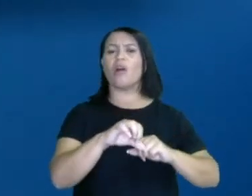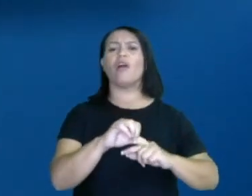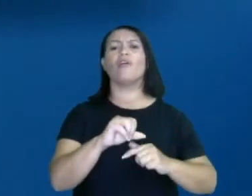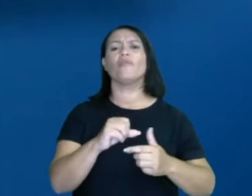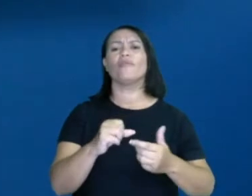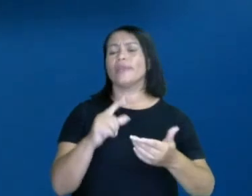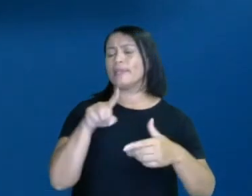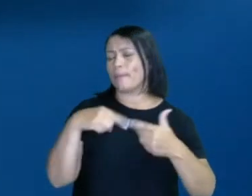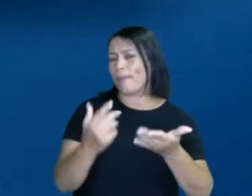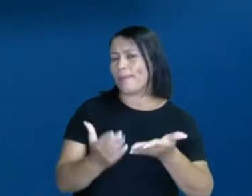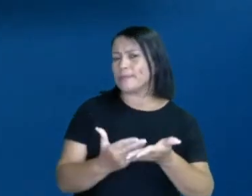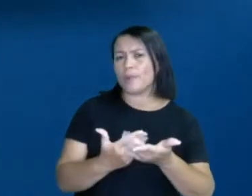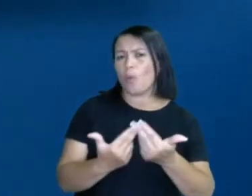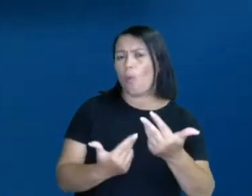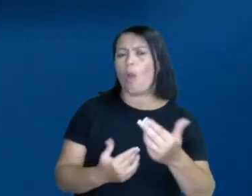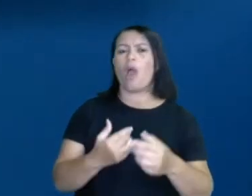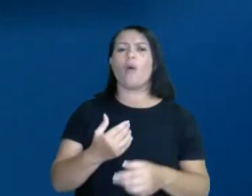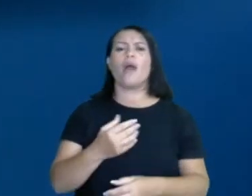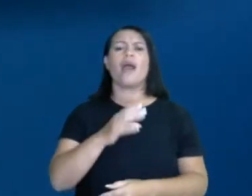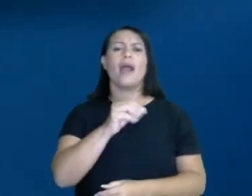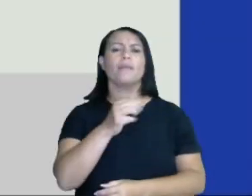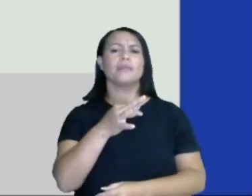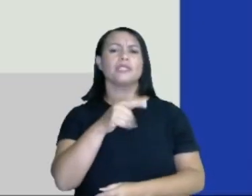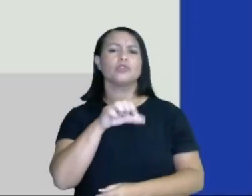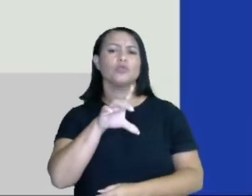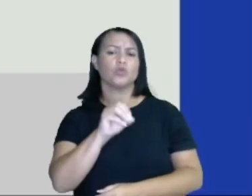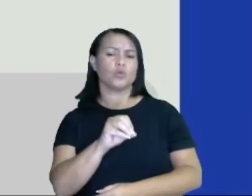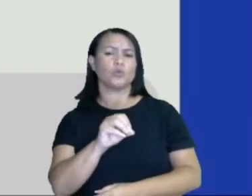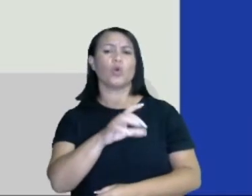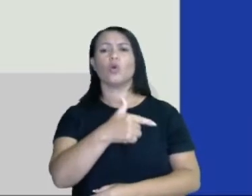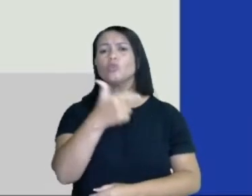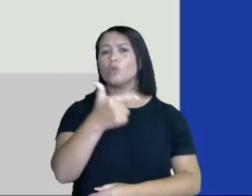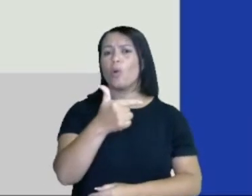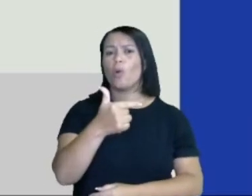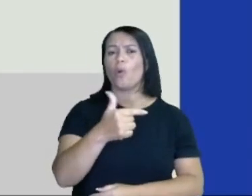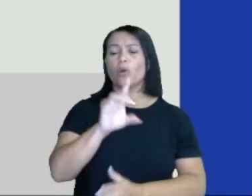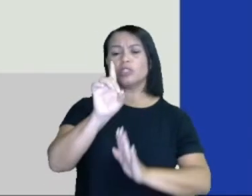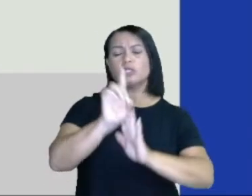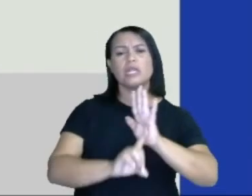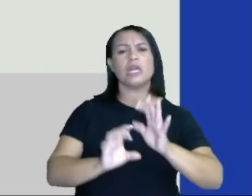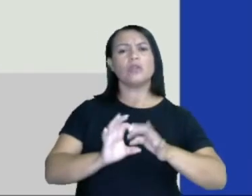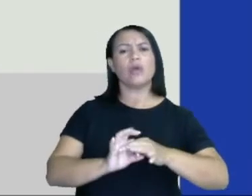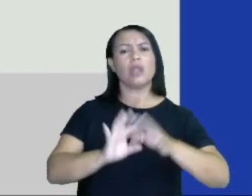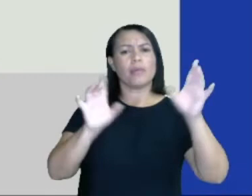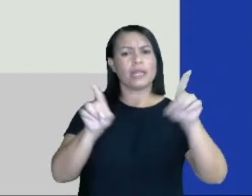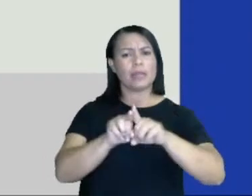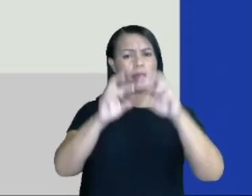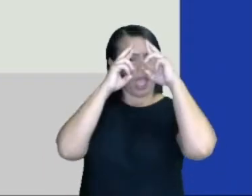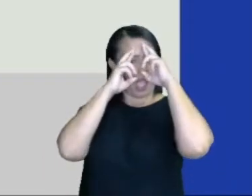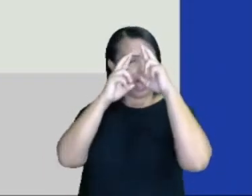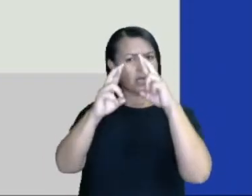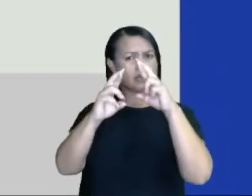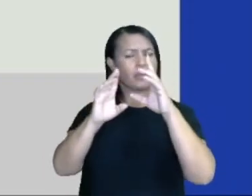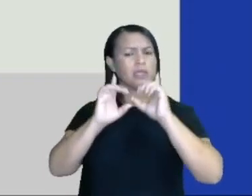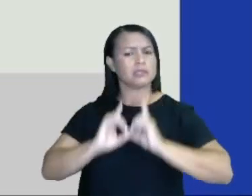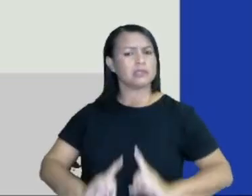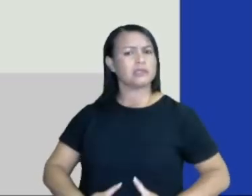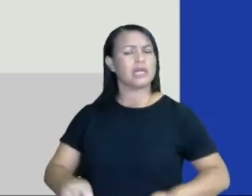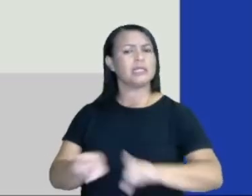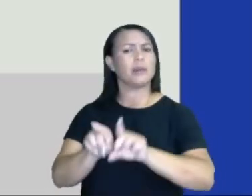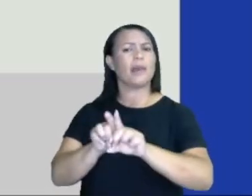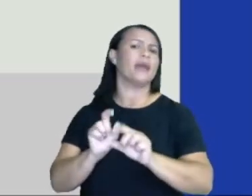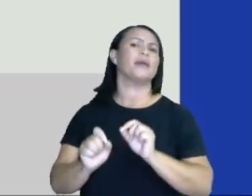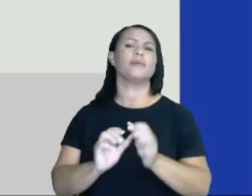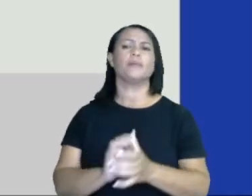páginas. Aqui, ó, capítulo 2, aí do direito à liberdade e ao respeito e à dignidade. Logo em seguida, ó, os